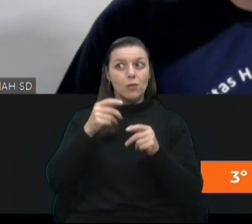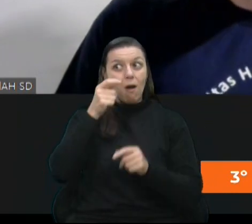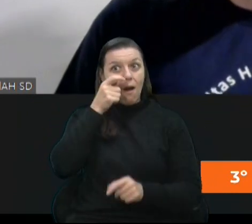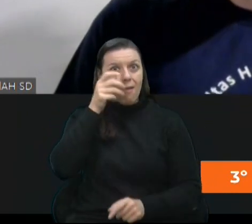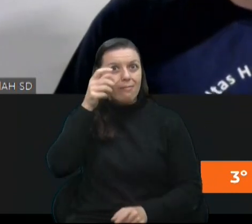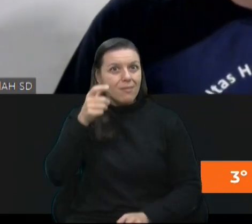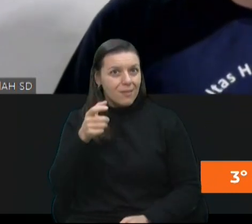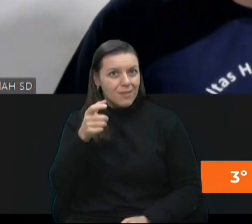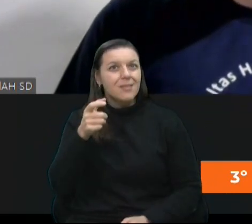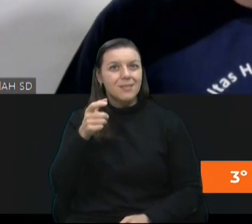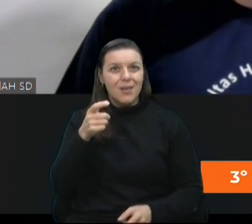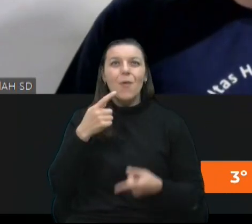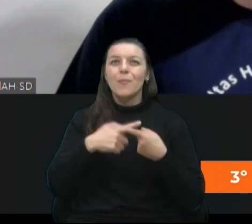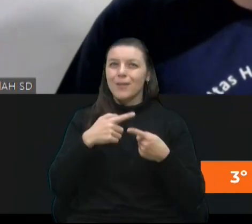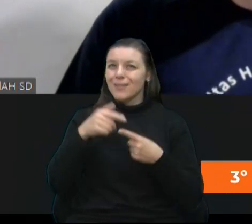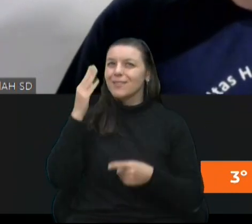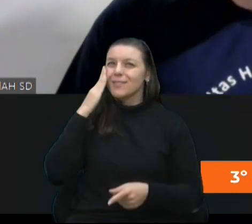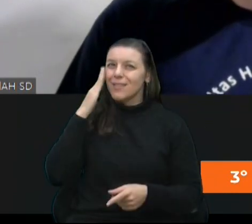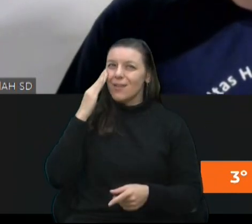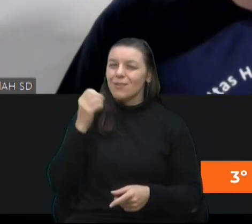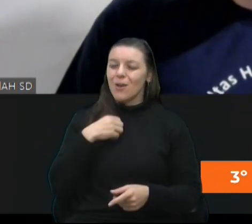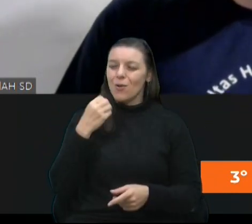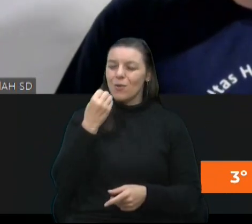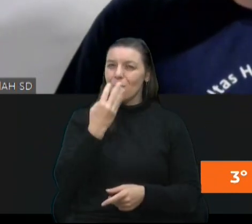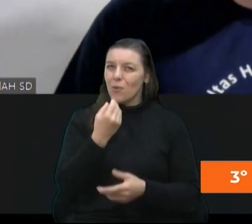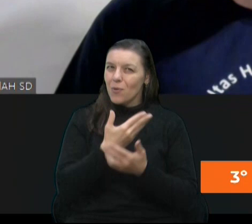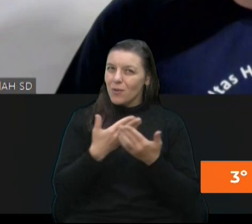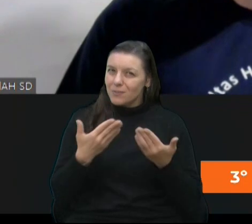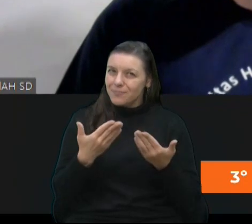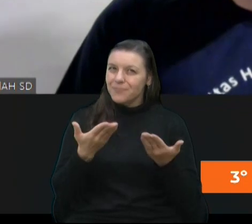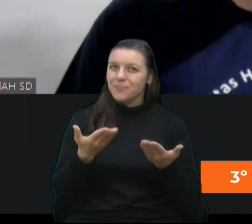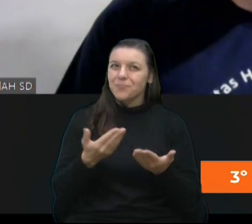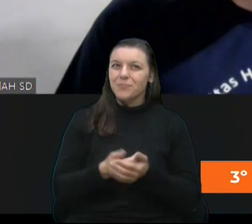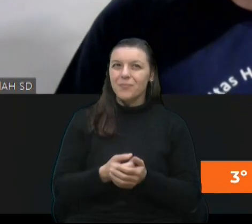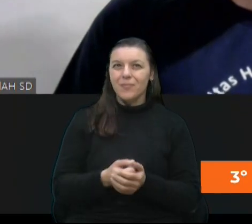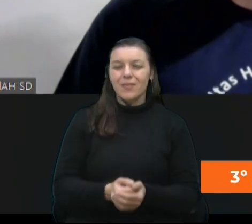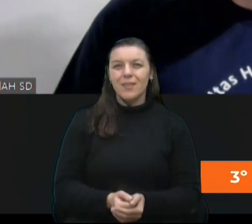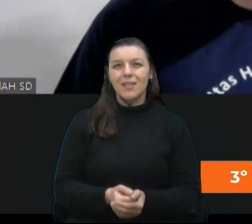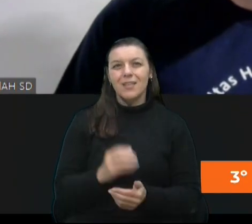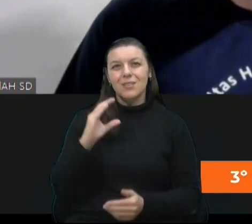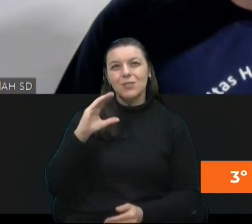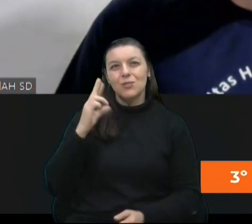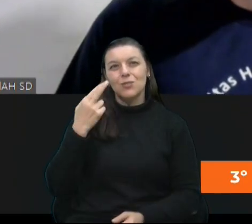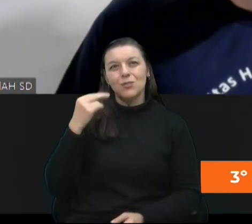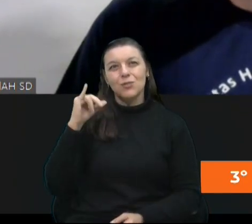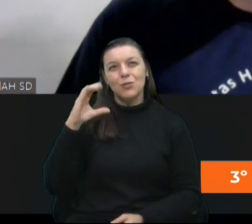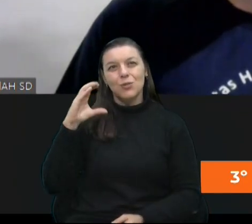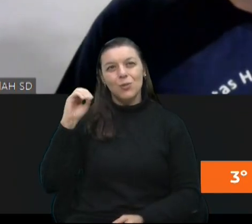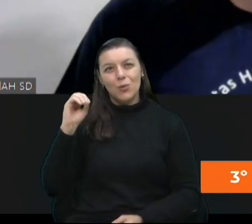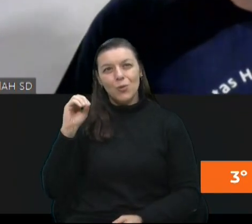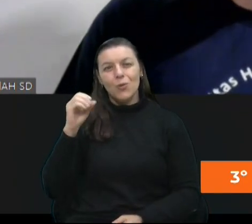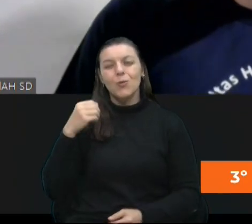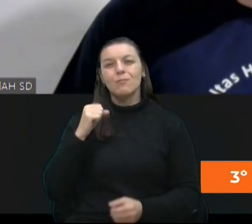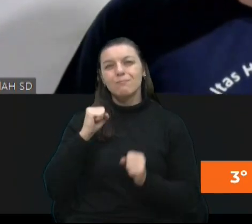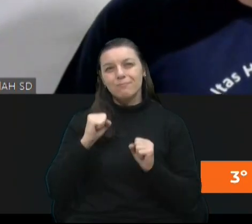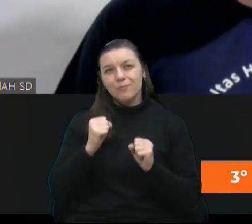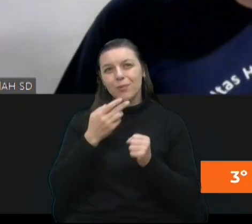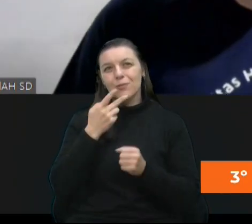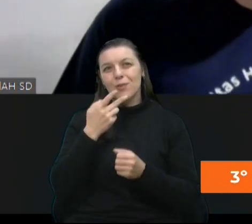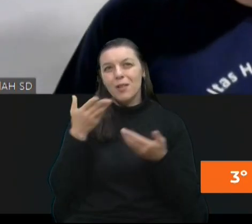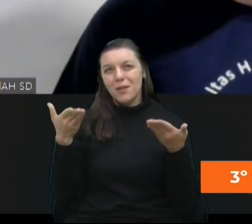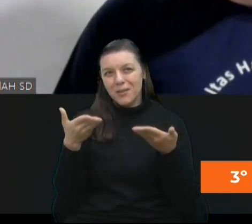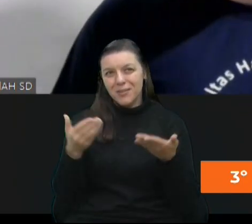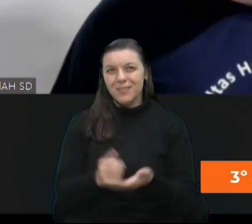atento, porque a gente sabe que vem coisa boa por aí. Chico, a palavra é tua, fica muito à vontade, a gente quer te